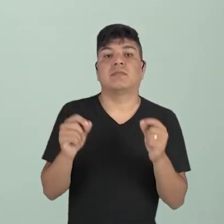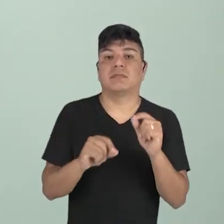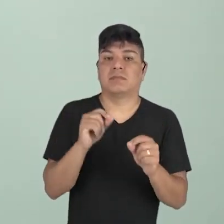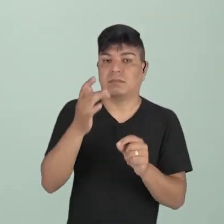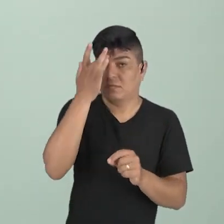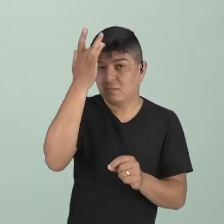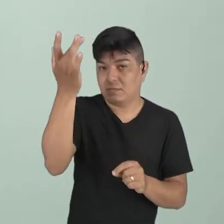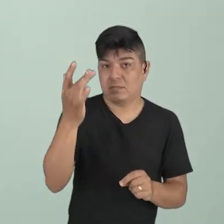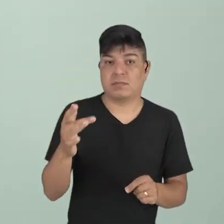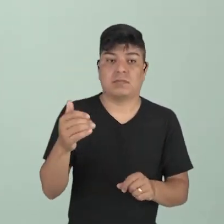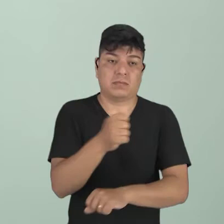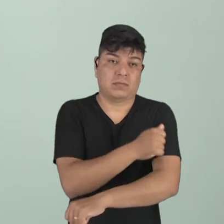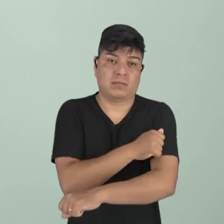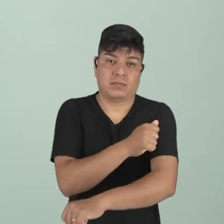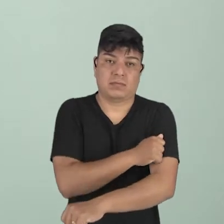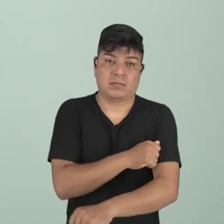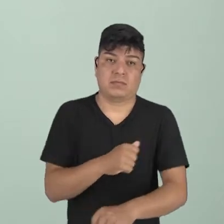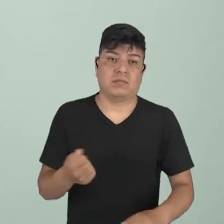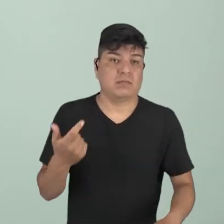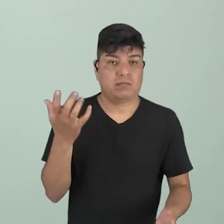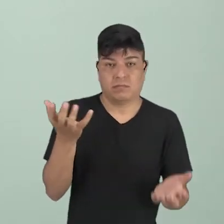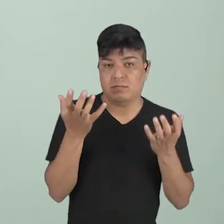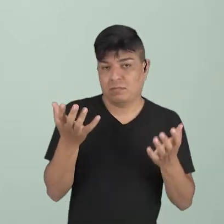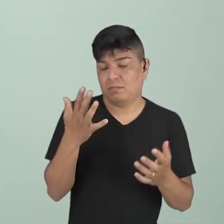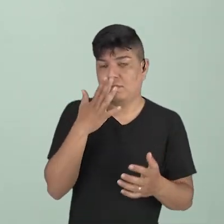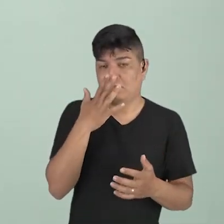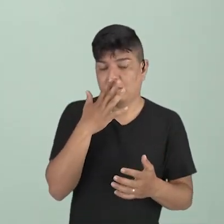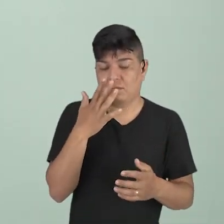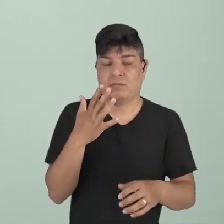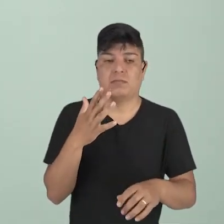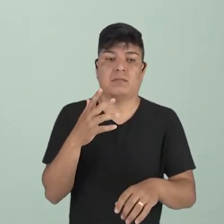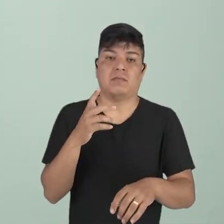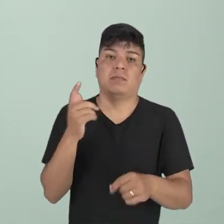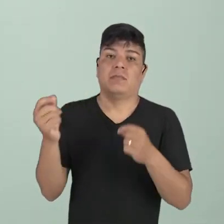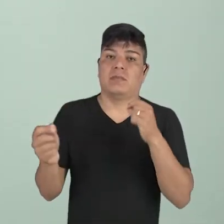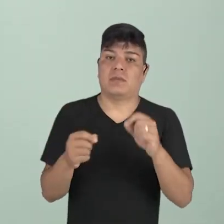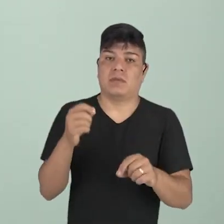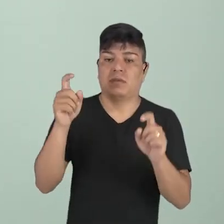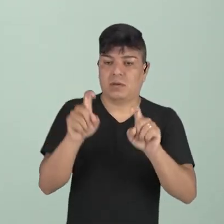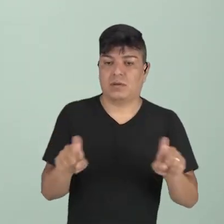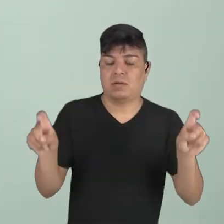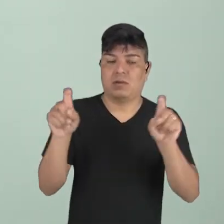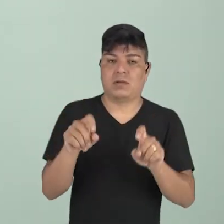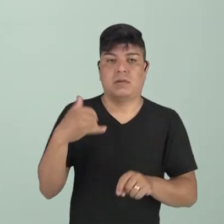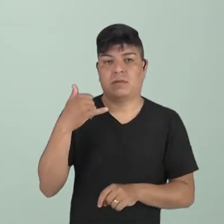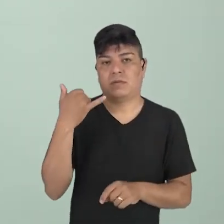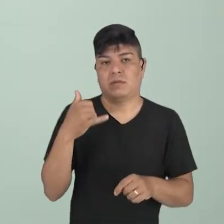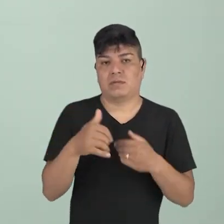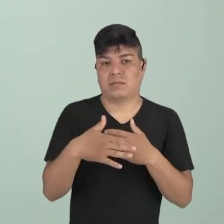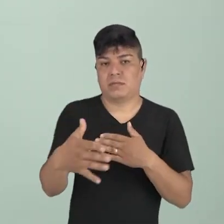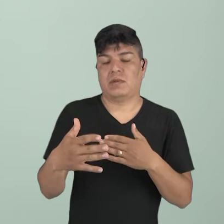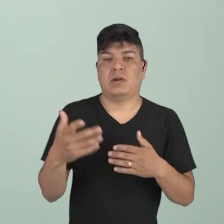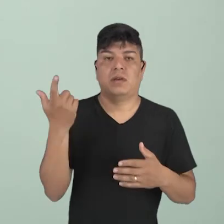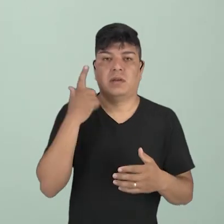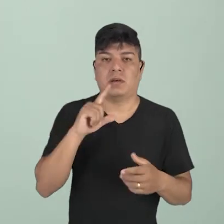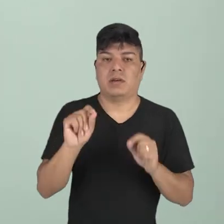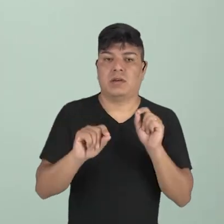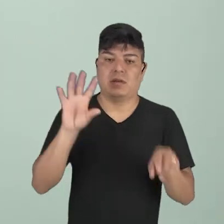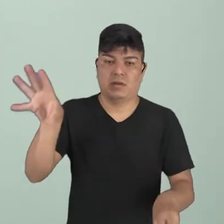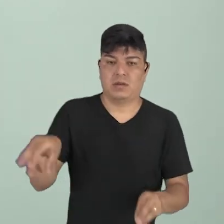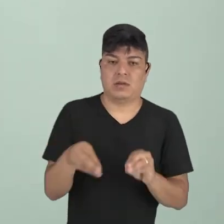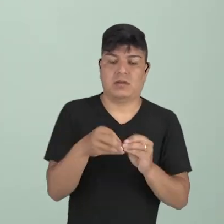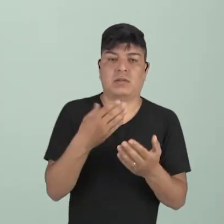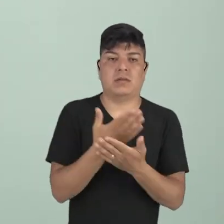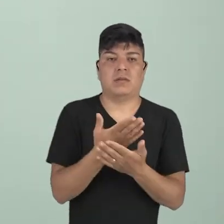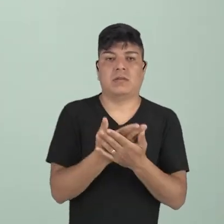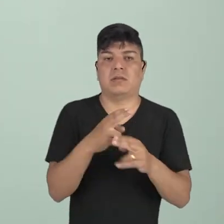de o aluno poder acessar os conteúdos a hora que quiser, pelo celular, pelo computador, né? E a partir dali ele complementar o seu